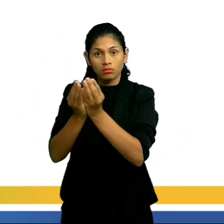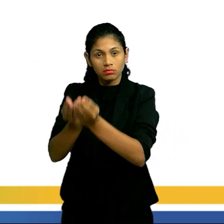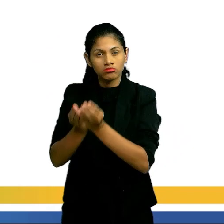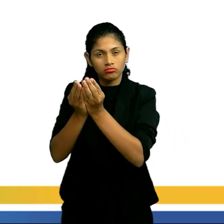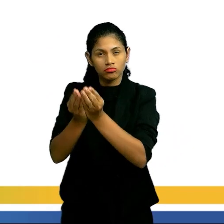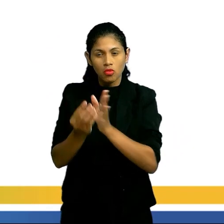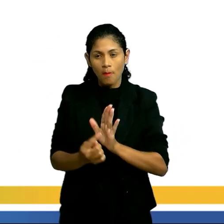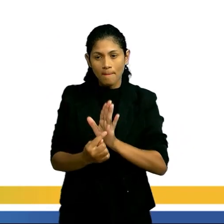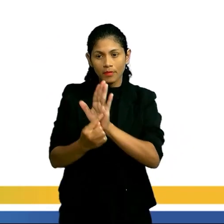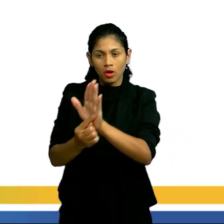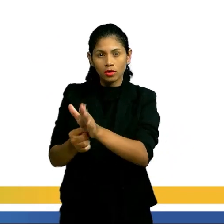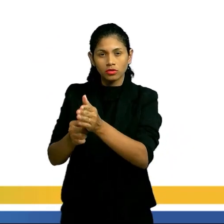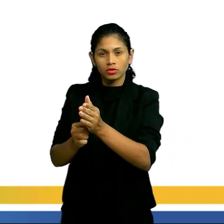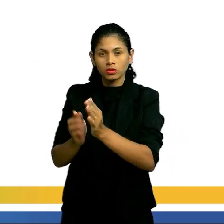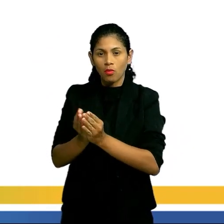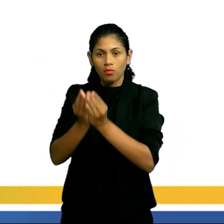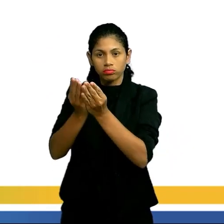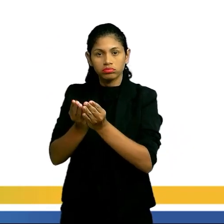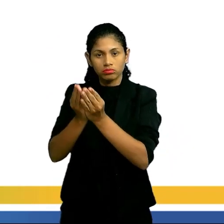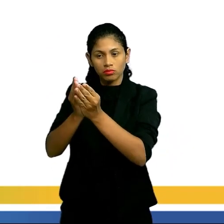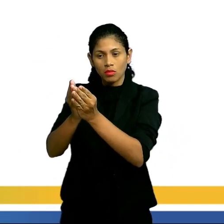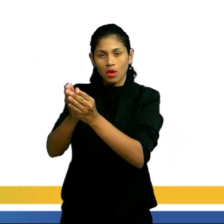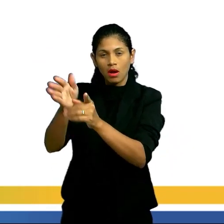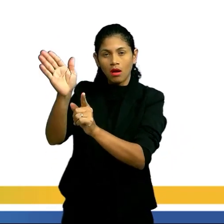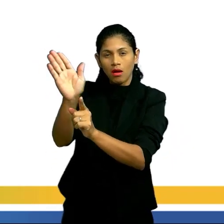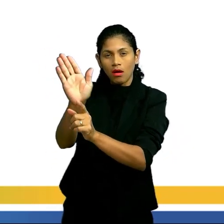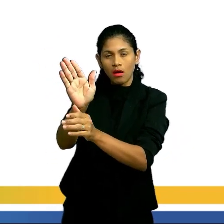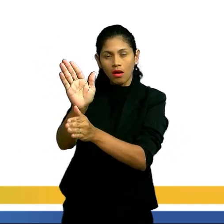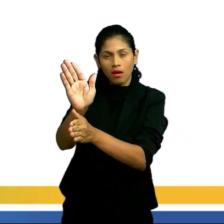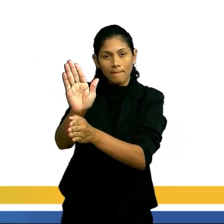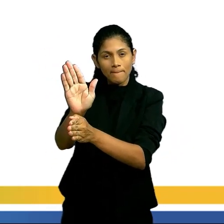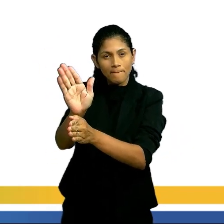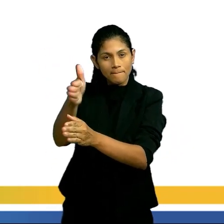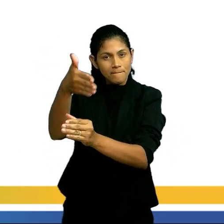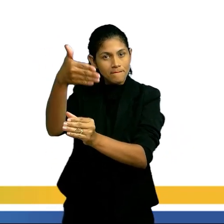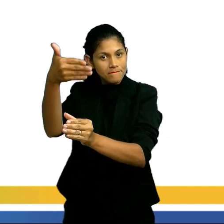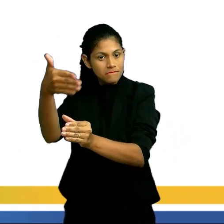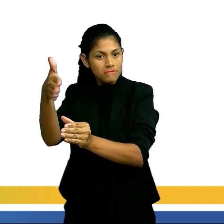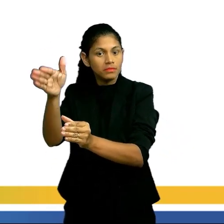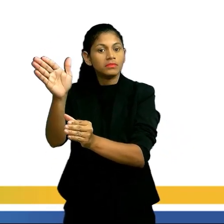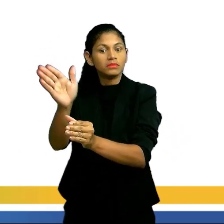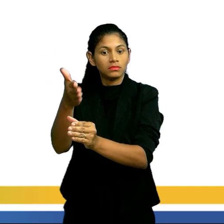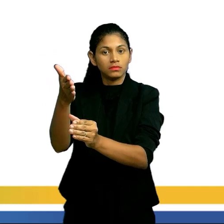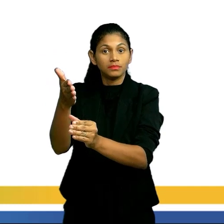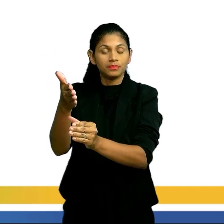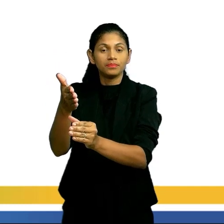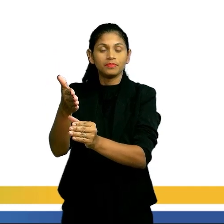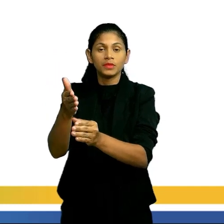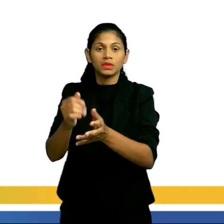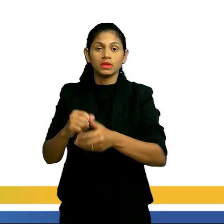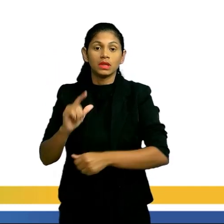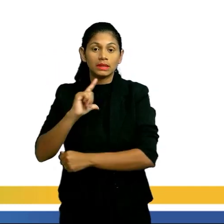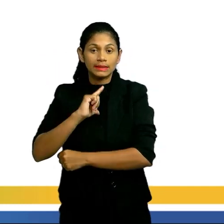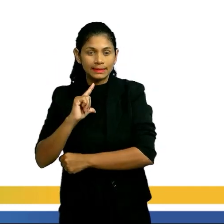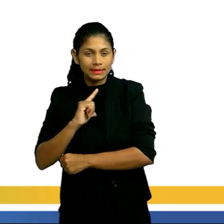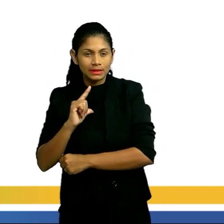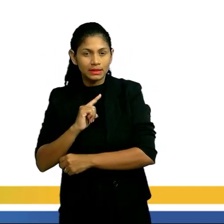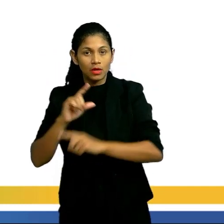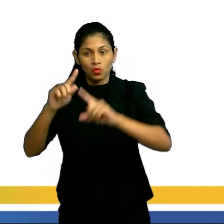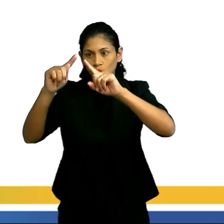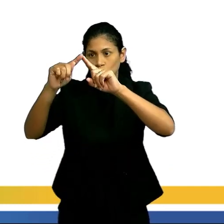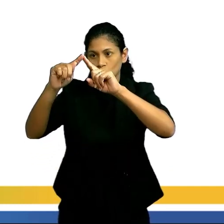de um triângulo equilátero de lado 3 decímetros, como você pode ver aí na imagem.